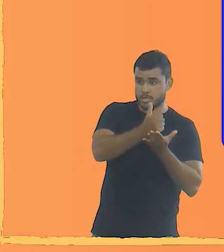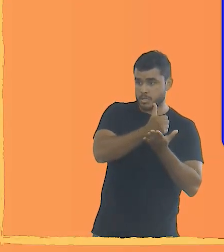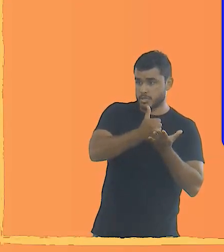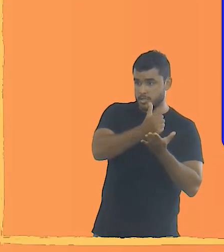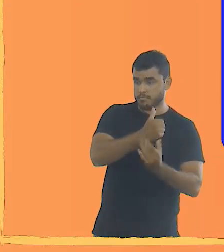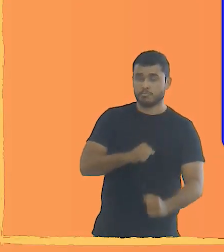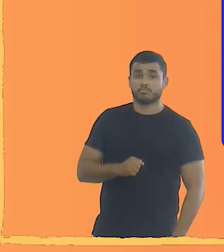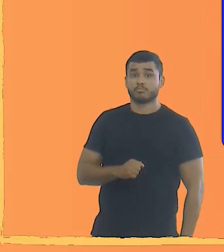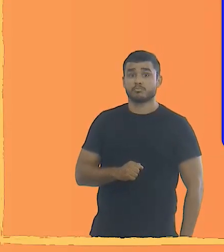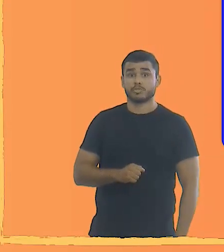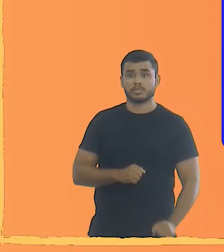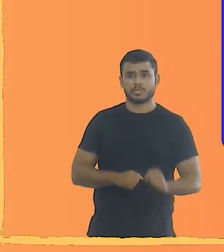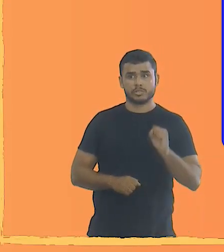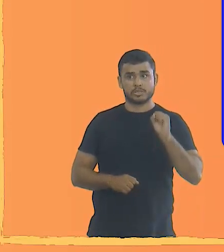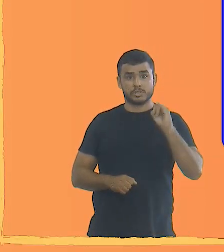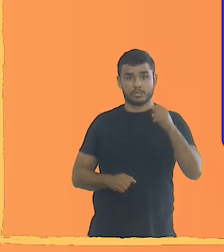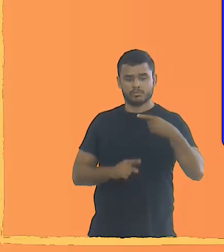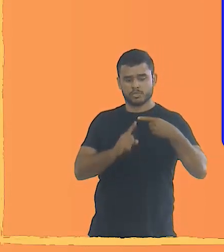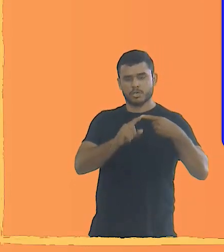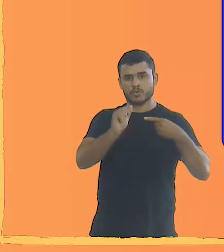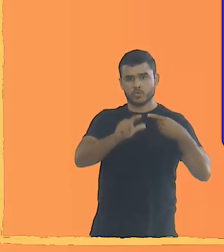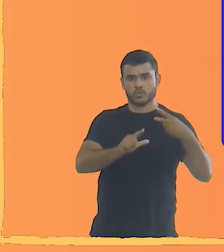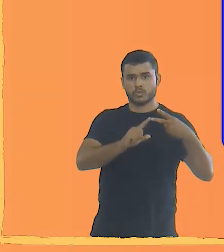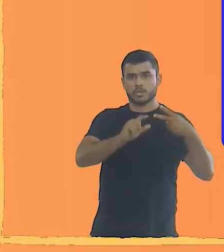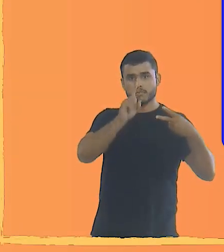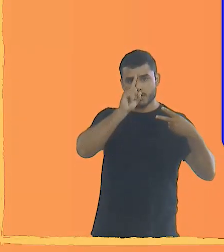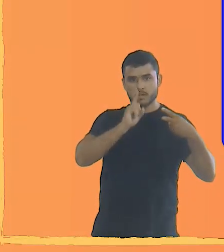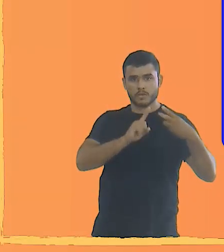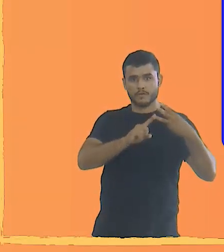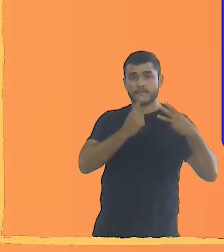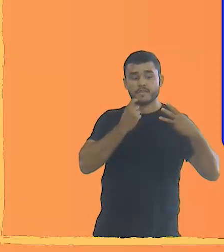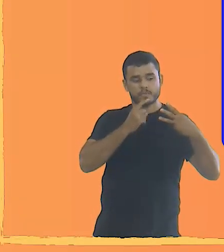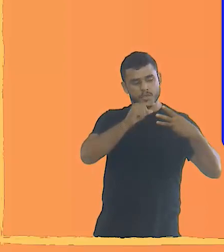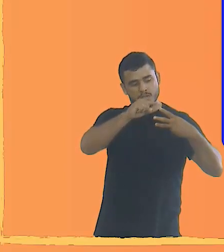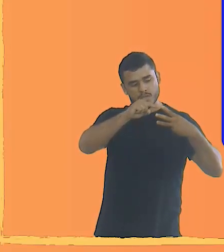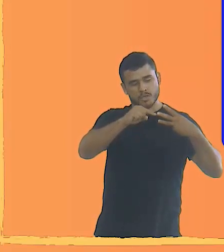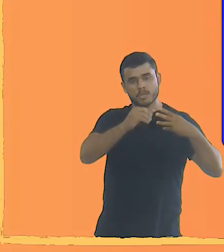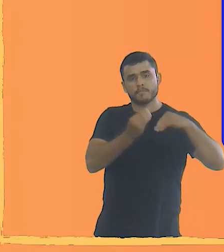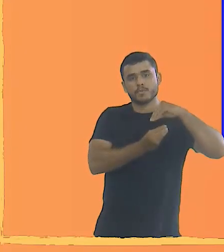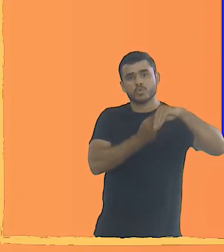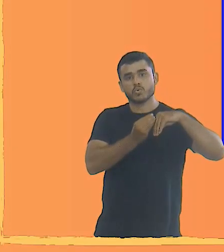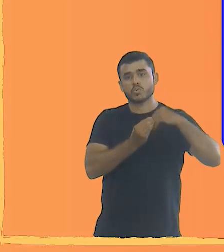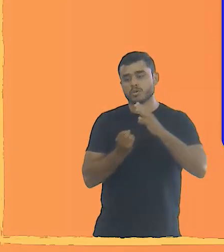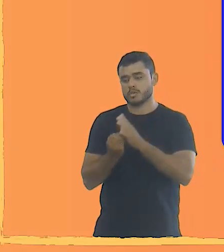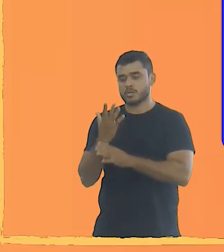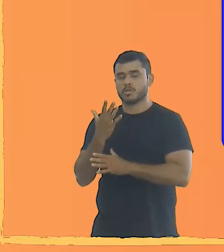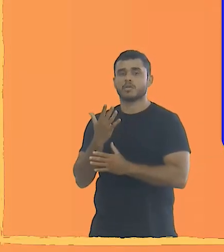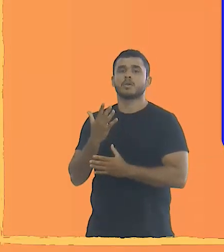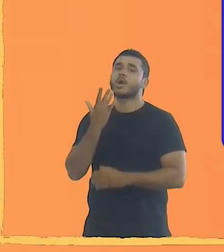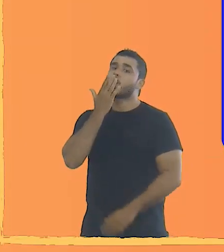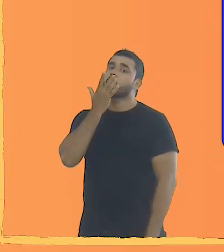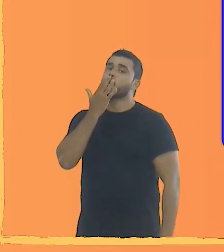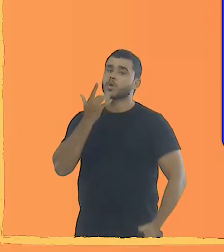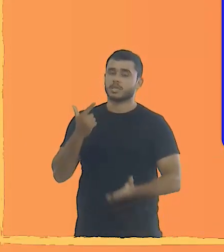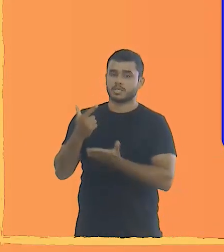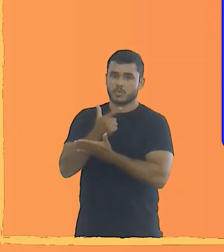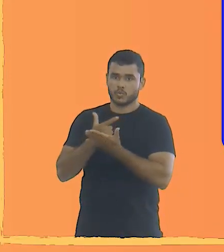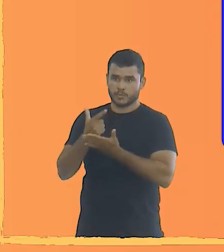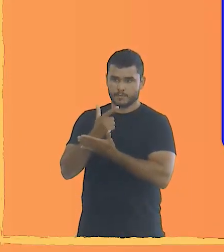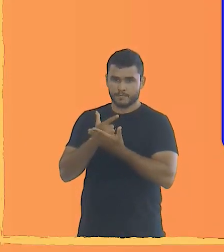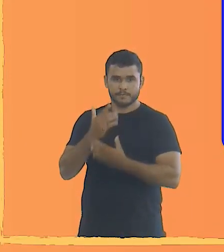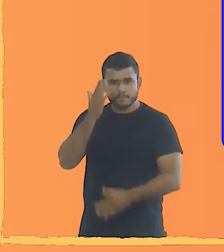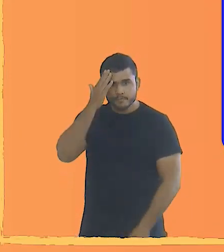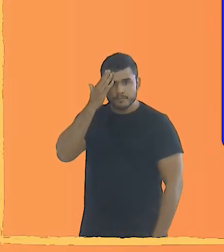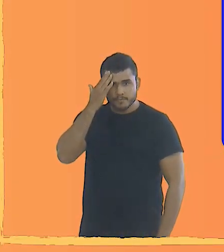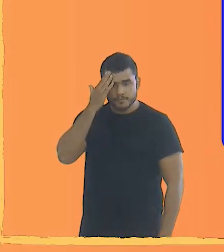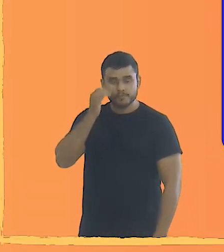uma cor secundária. Ele dá o exemplo do verde, que é o amarelo combinado com o azul. O preto e o branco são